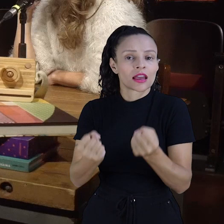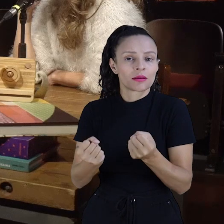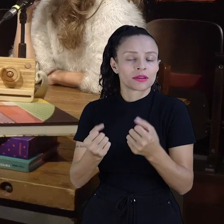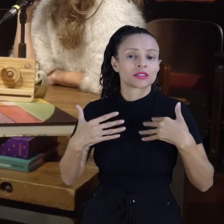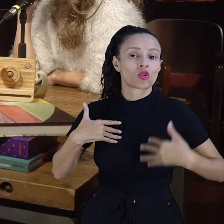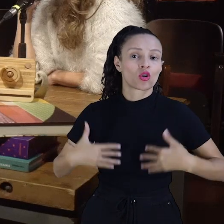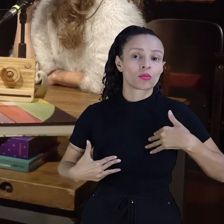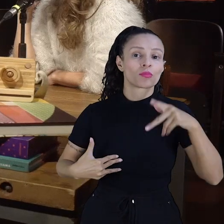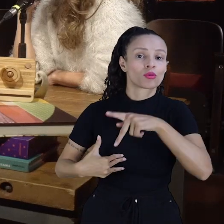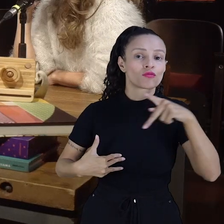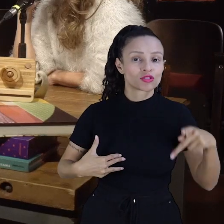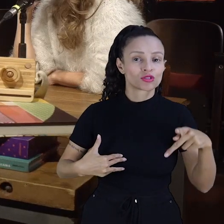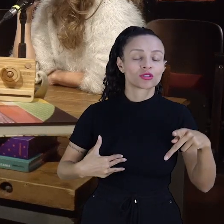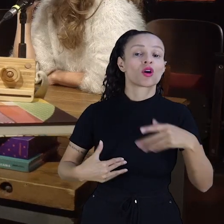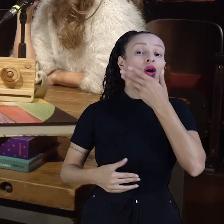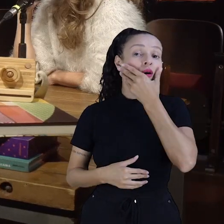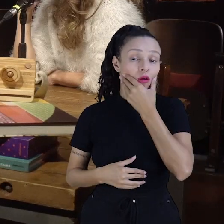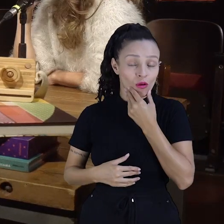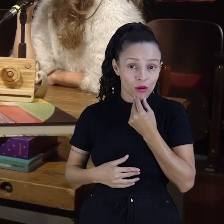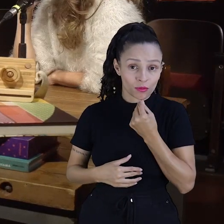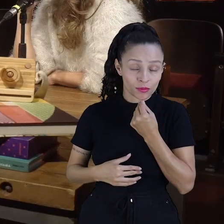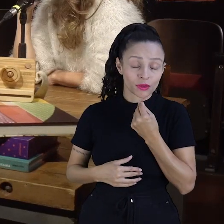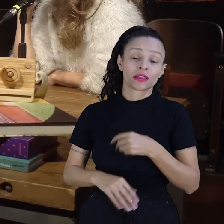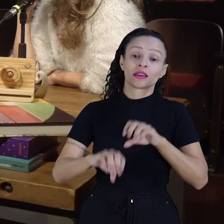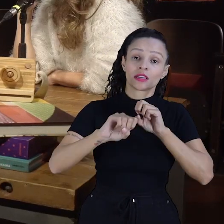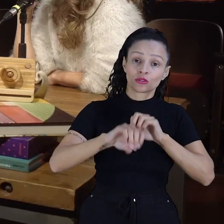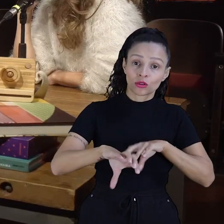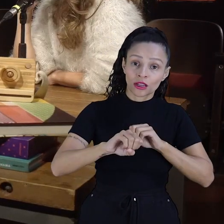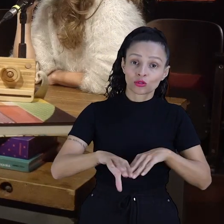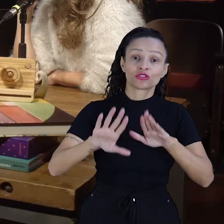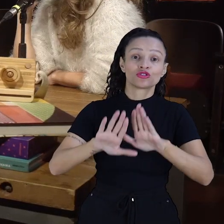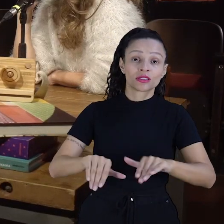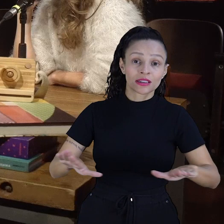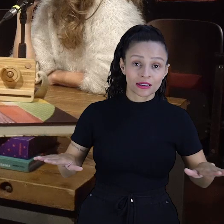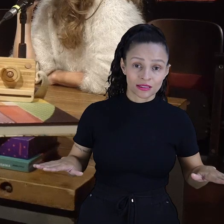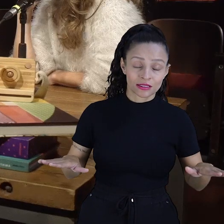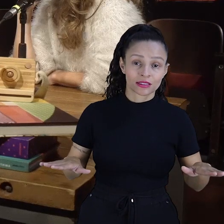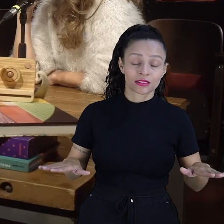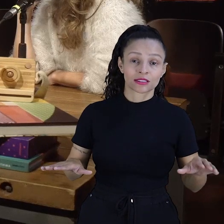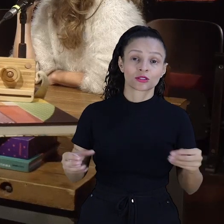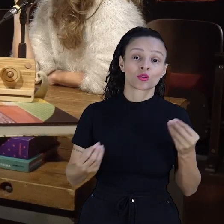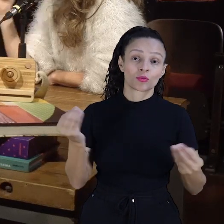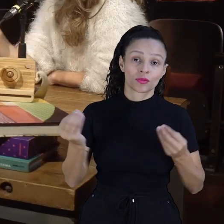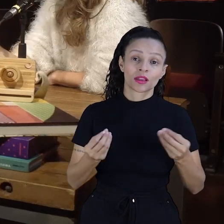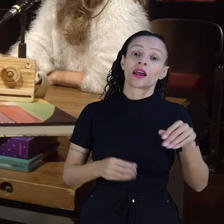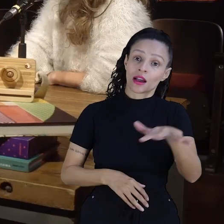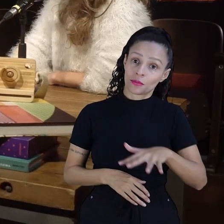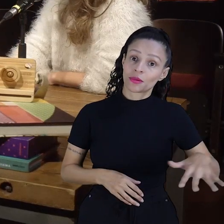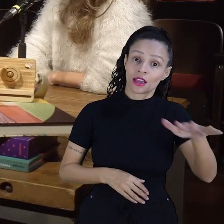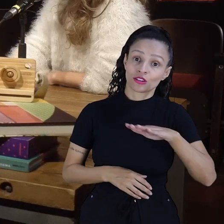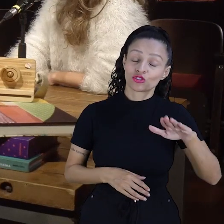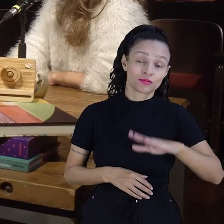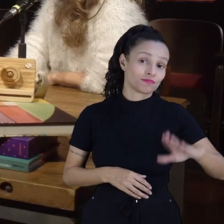corpo professor? Um corpo professor homem, educador de crianças pequenas. Num